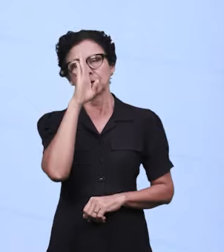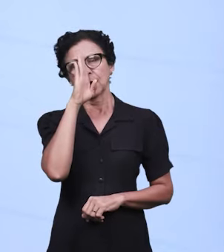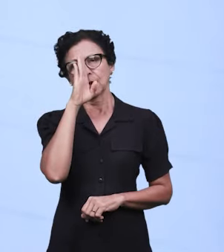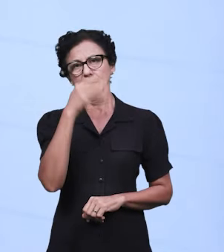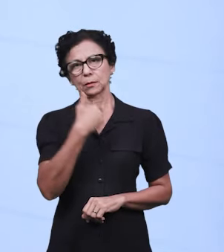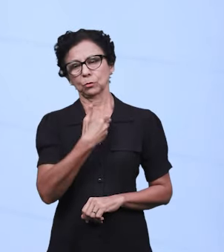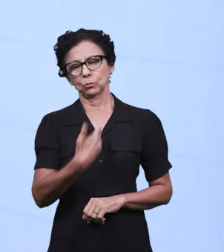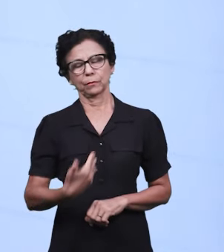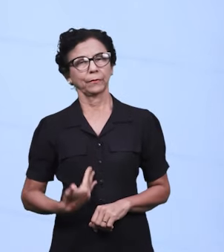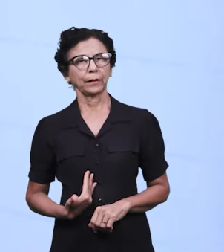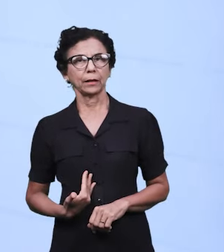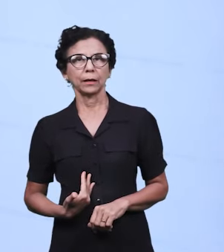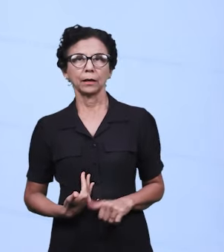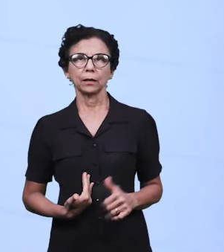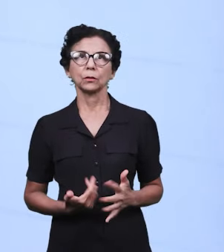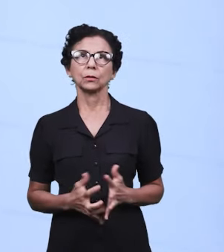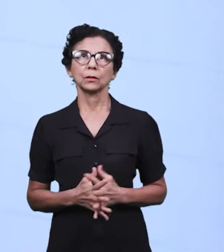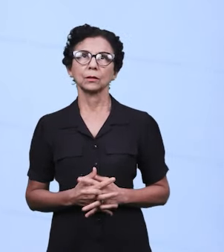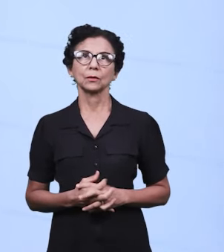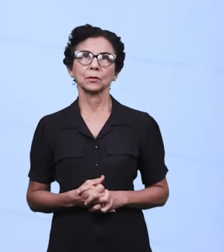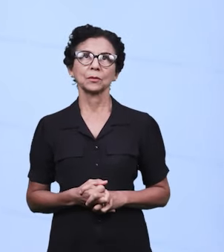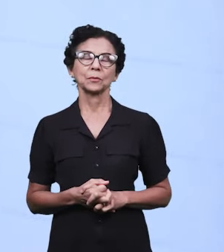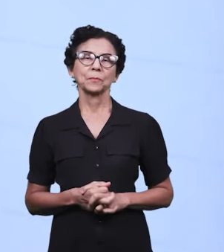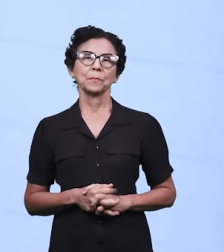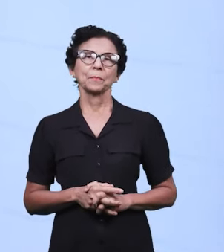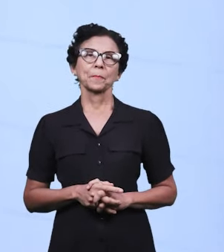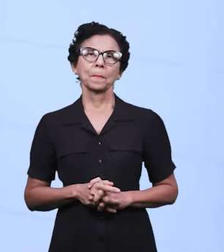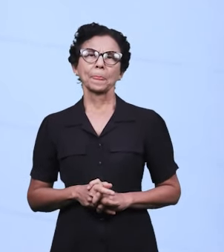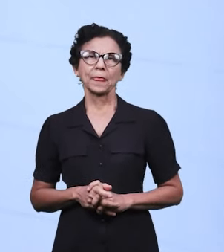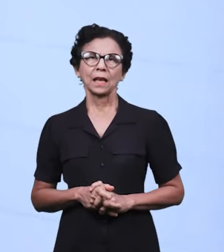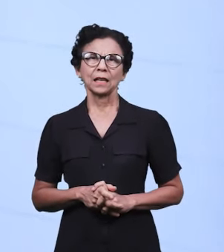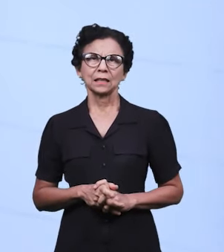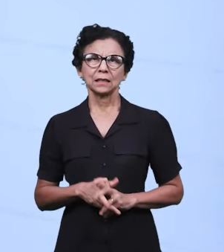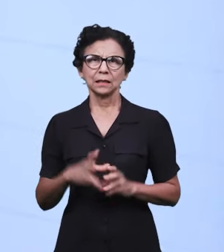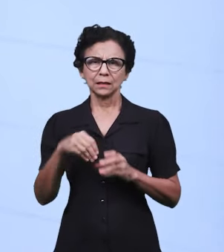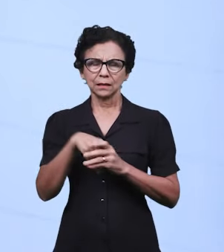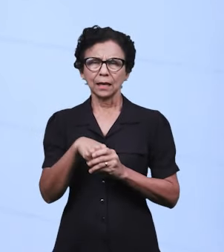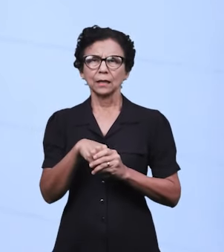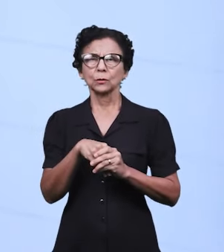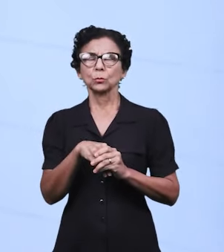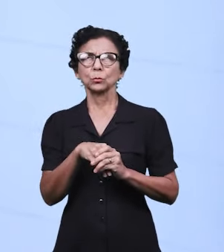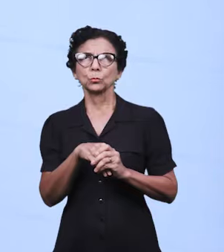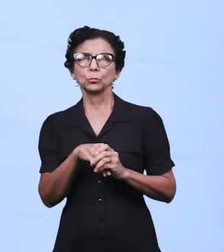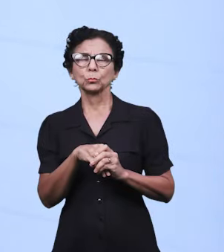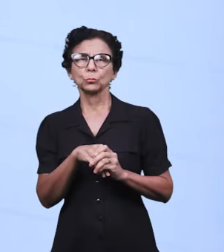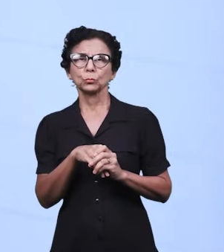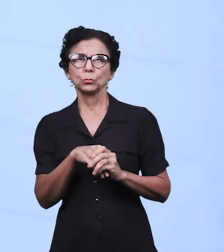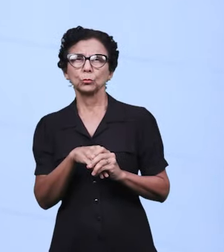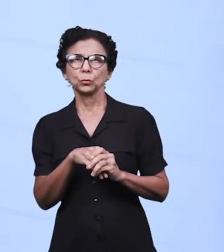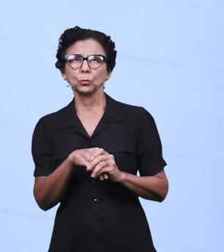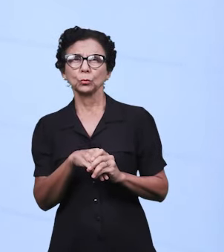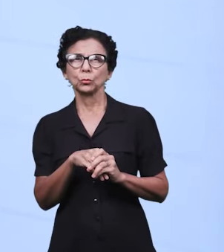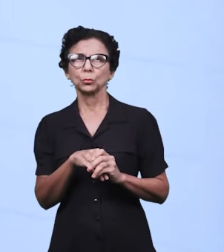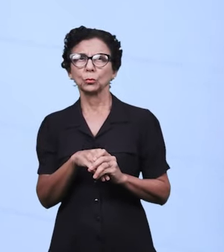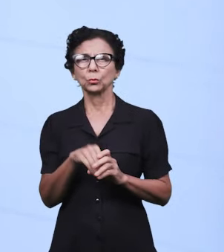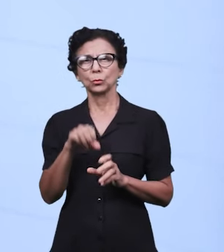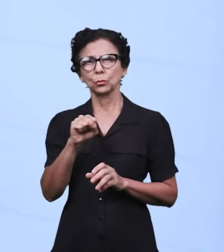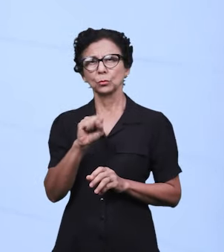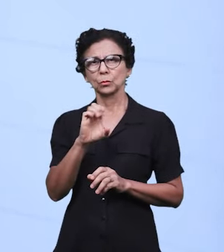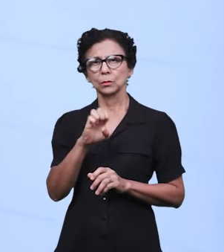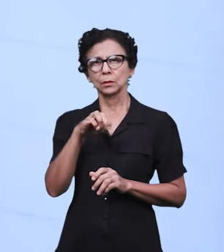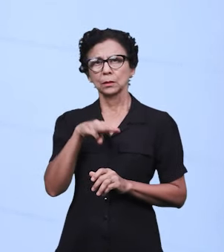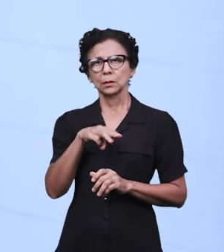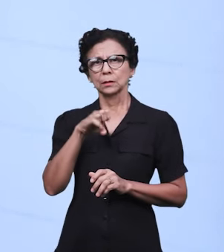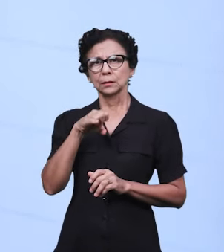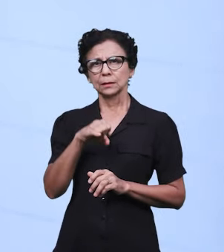transporte urbano e também o chamado semi-urbano, que é aquele que acontece quando ele